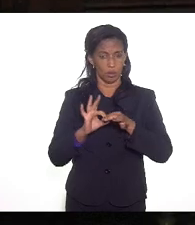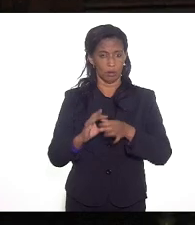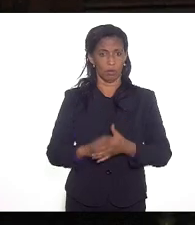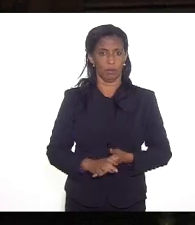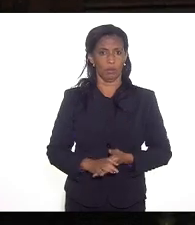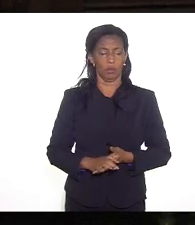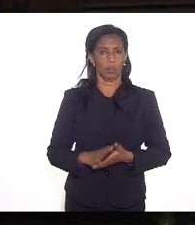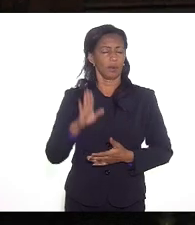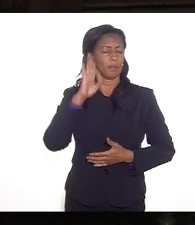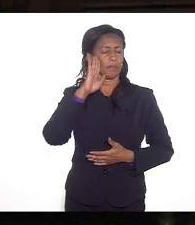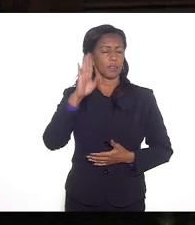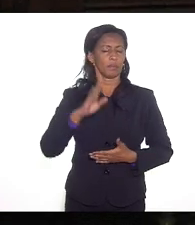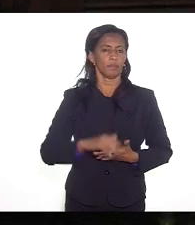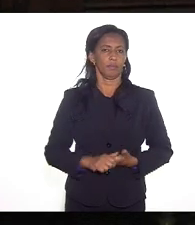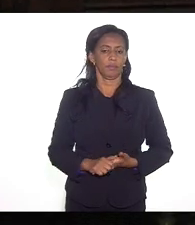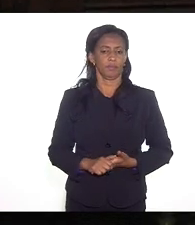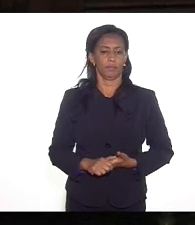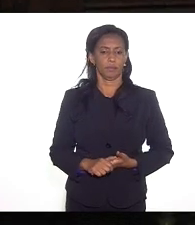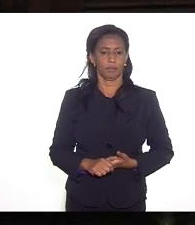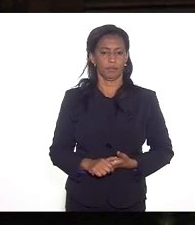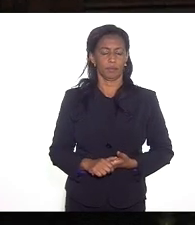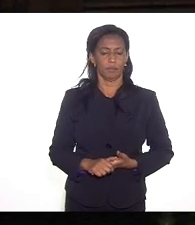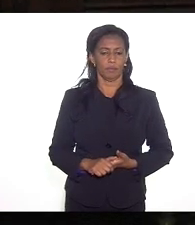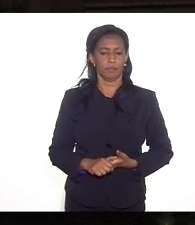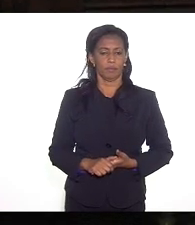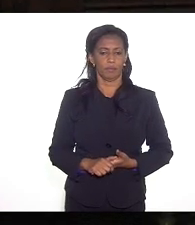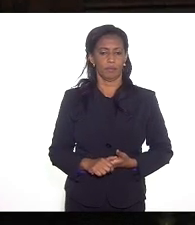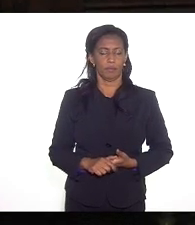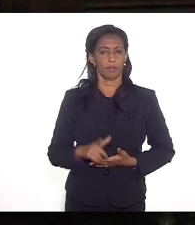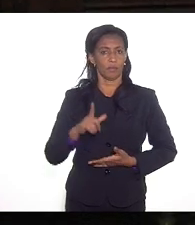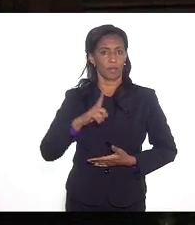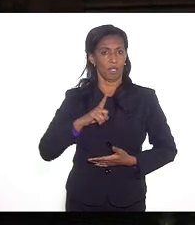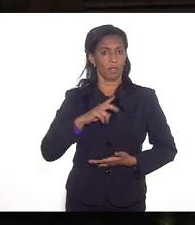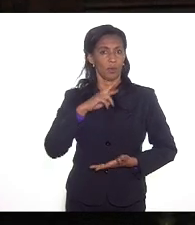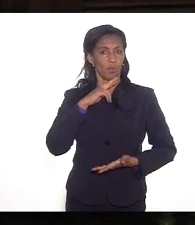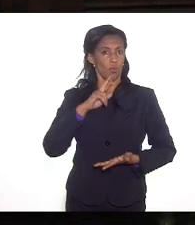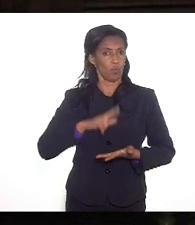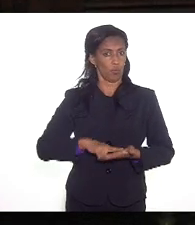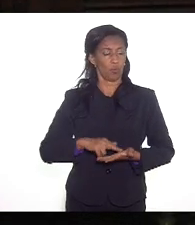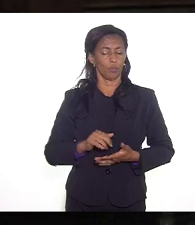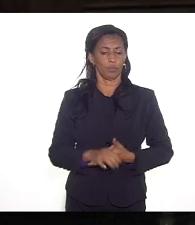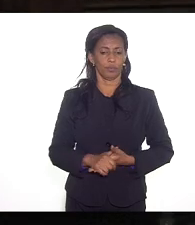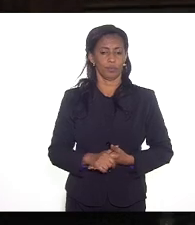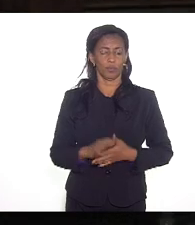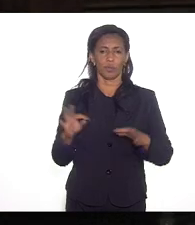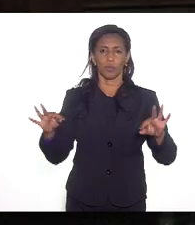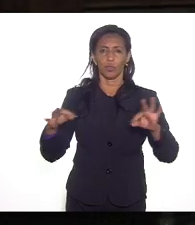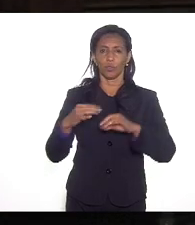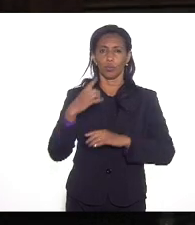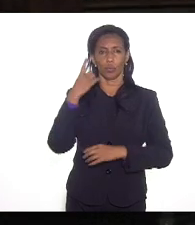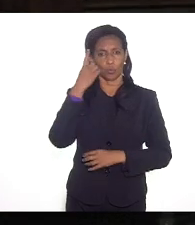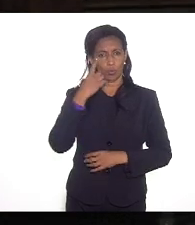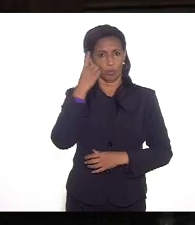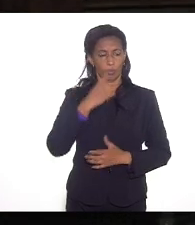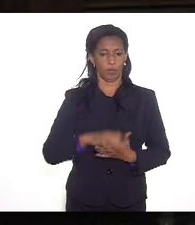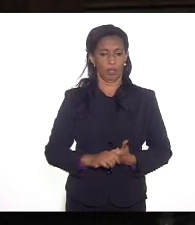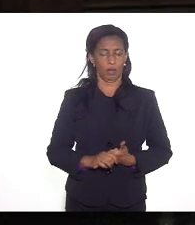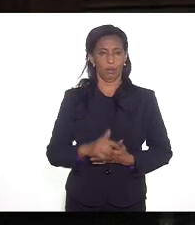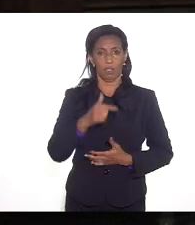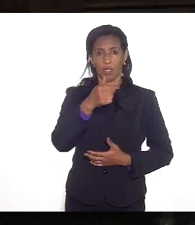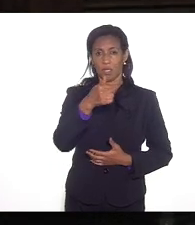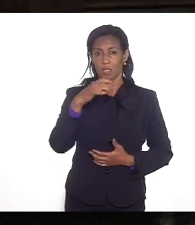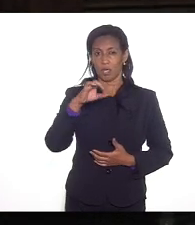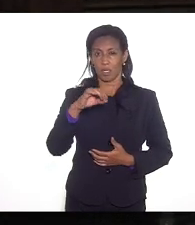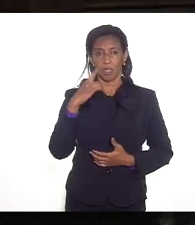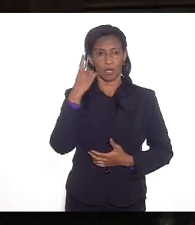e principalmente a gente eu tenho reconhecimento de todos os deputados dos